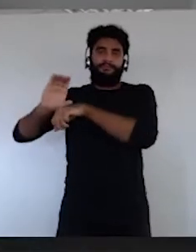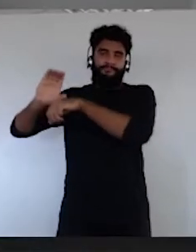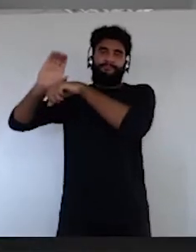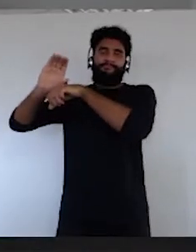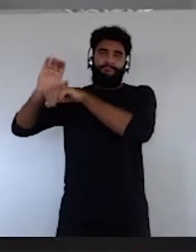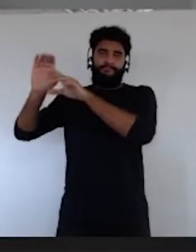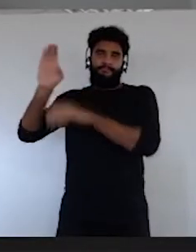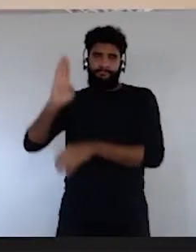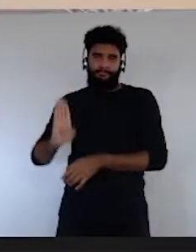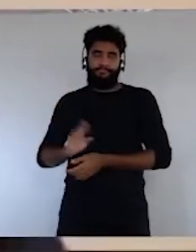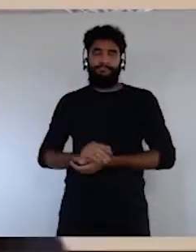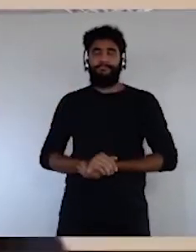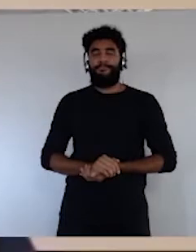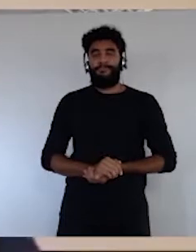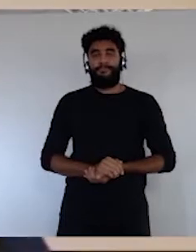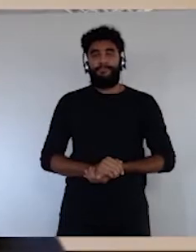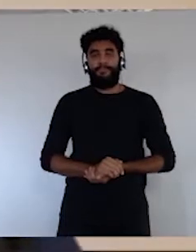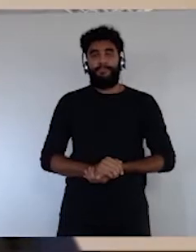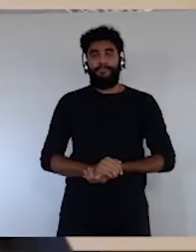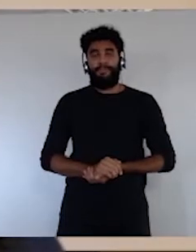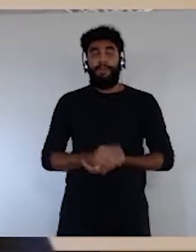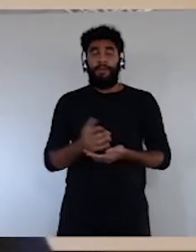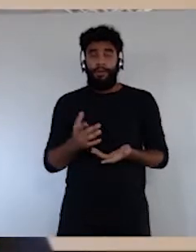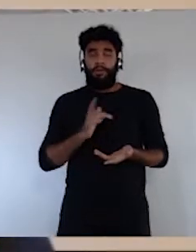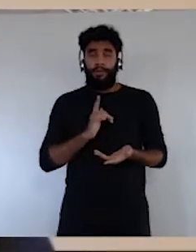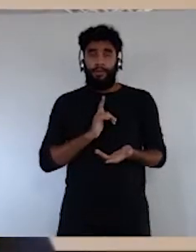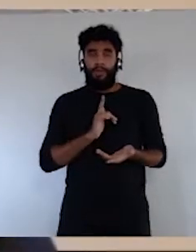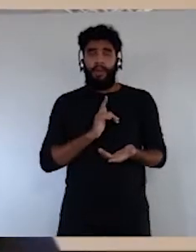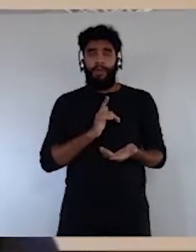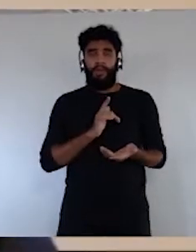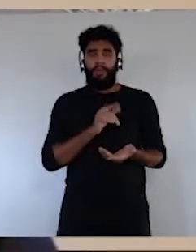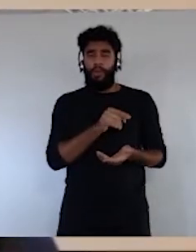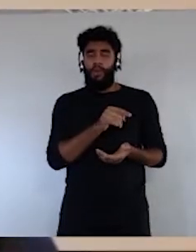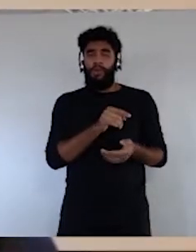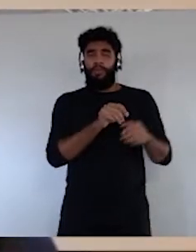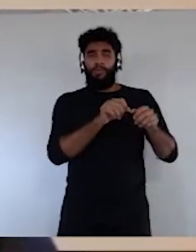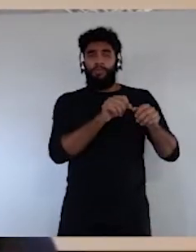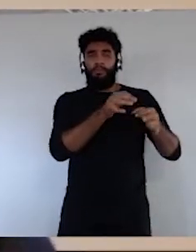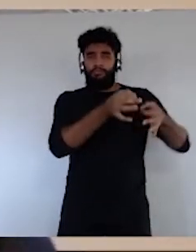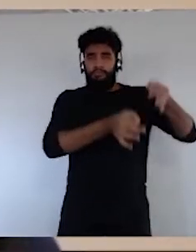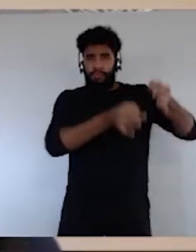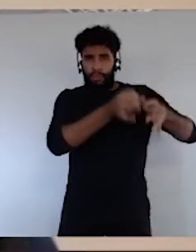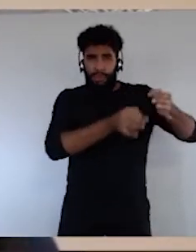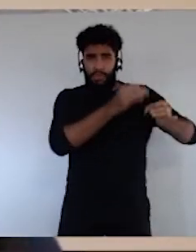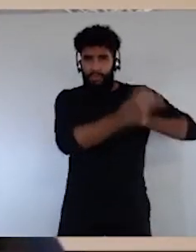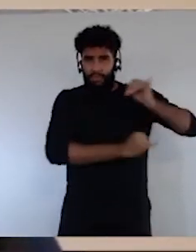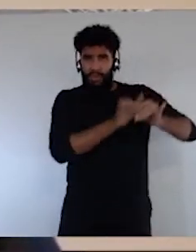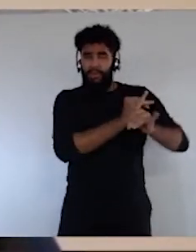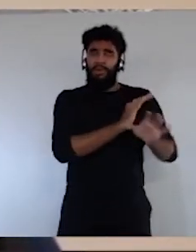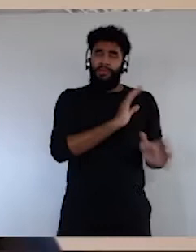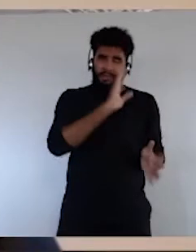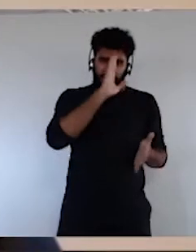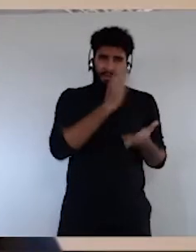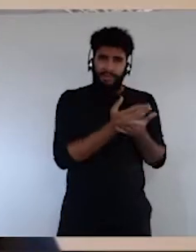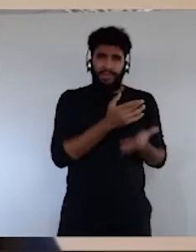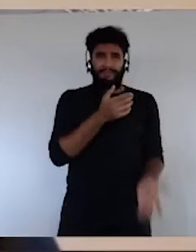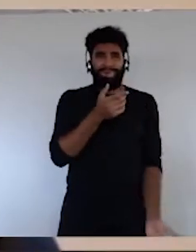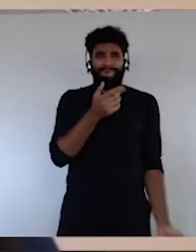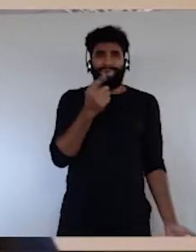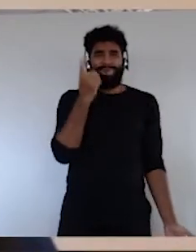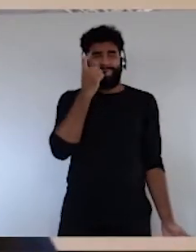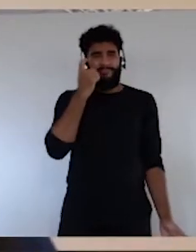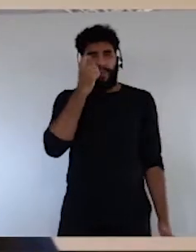ao presidente Felipe Santa Cruz e poder participar de um painel tão relevante como esse, um assunto tão relevante, com